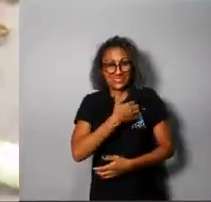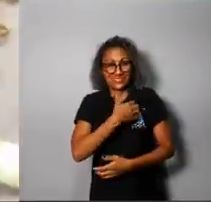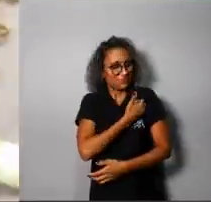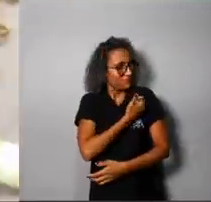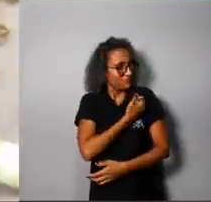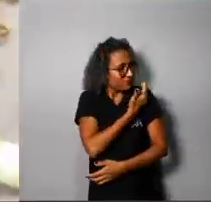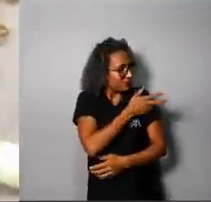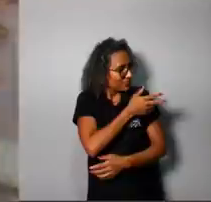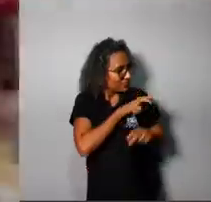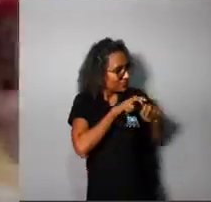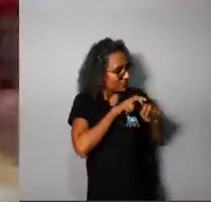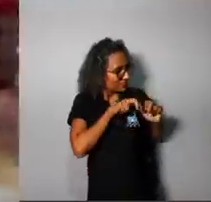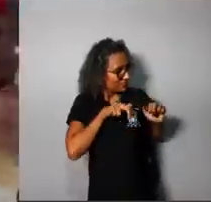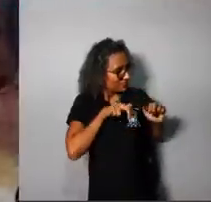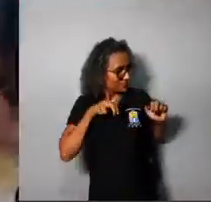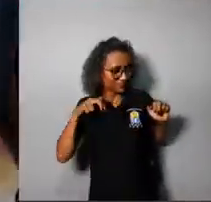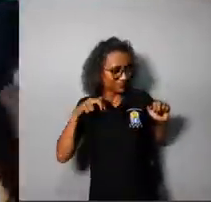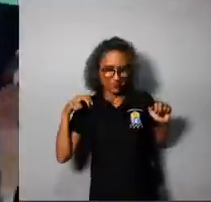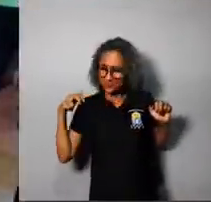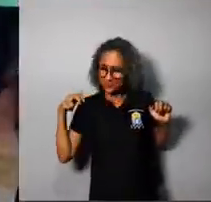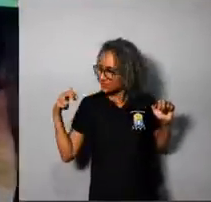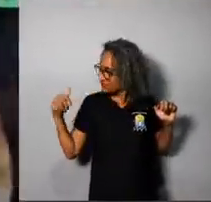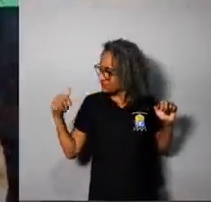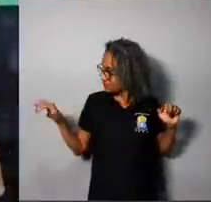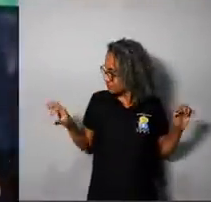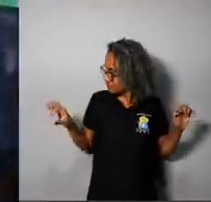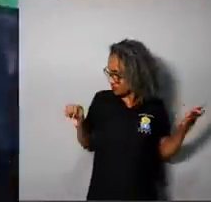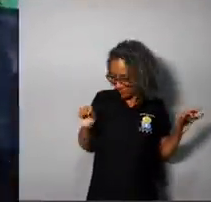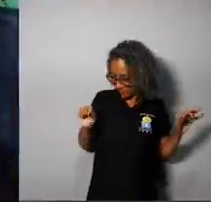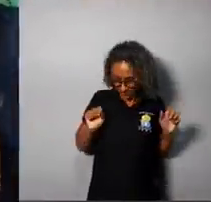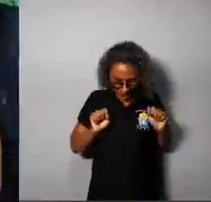calor do nosso irmão.